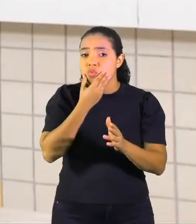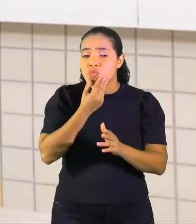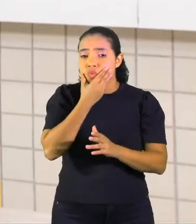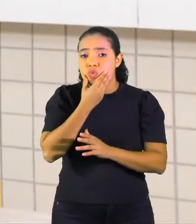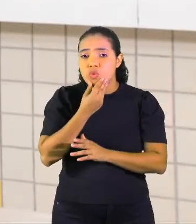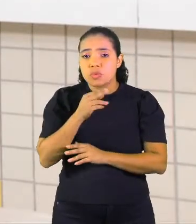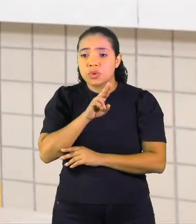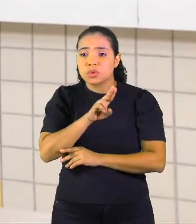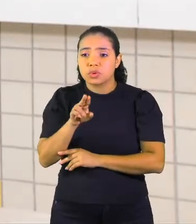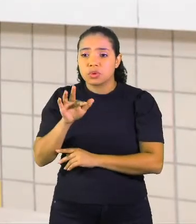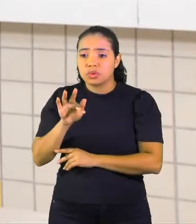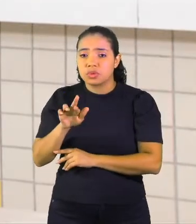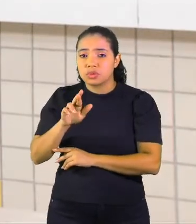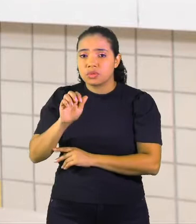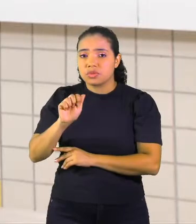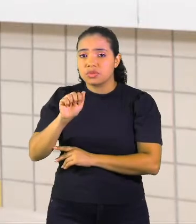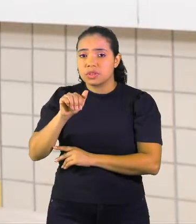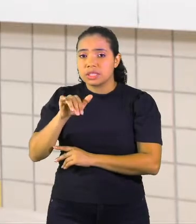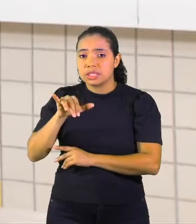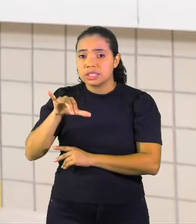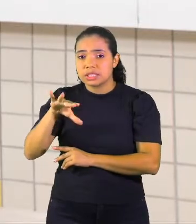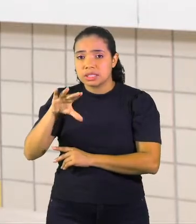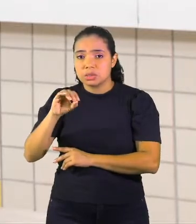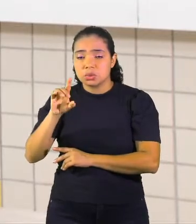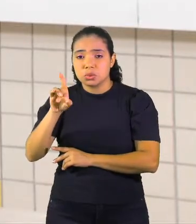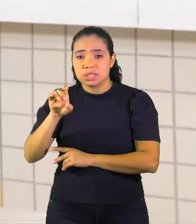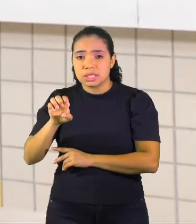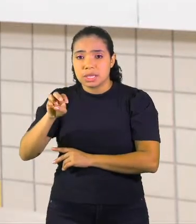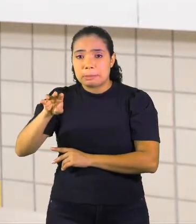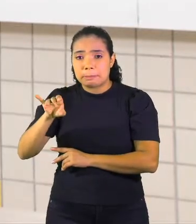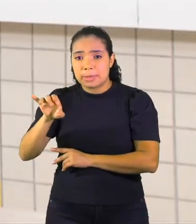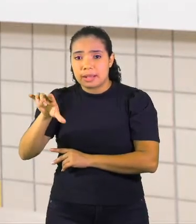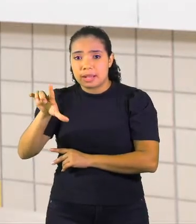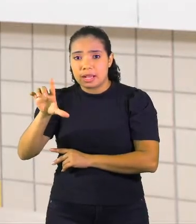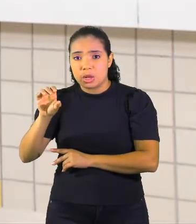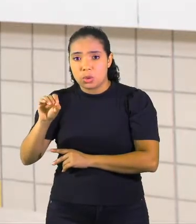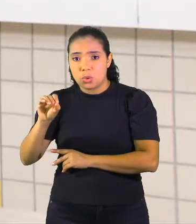chamado Francisco de Melo Palheta, que em